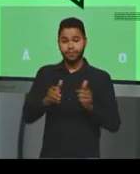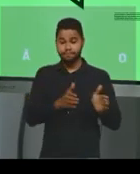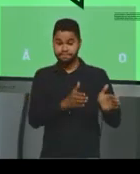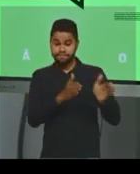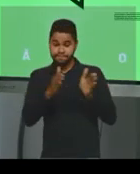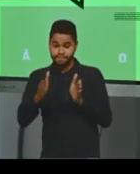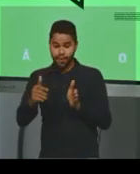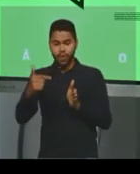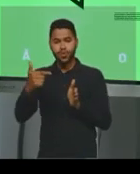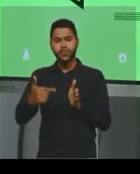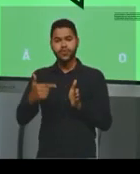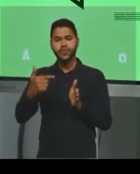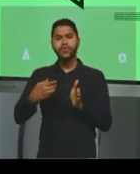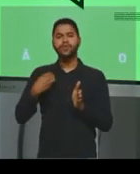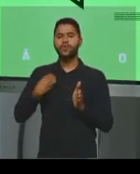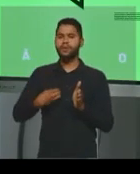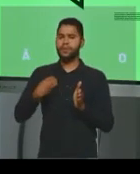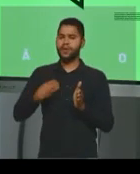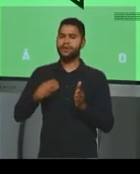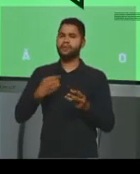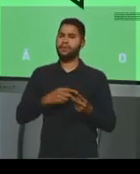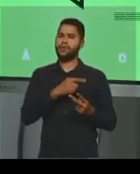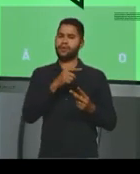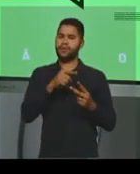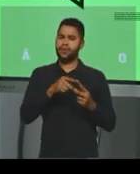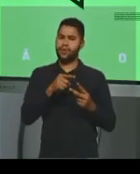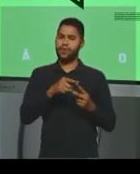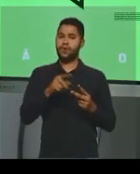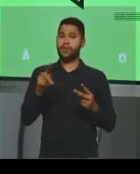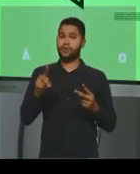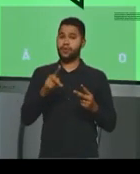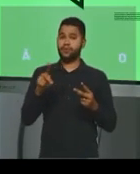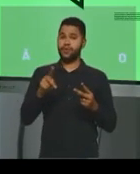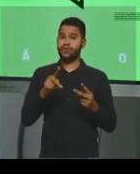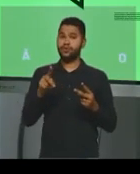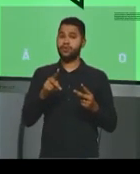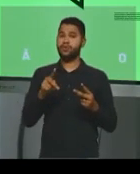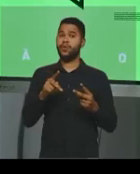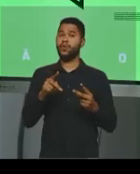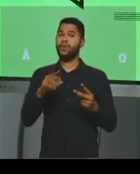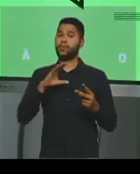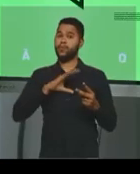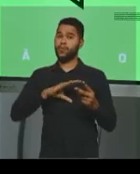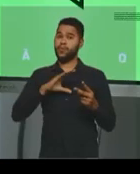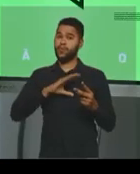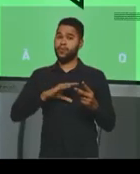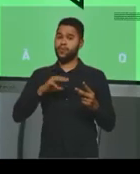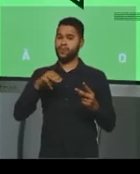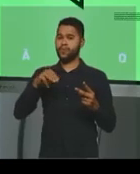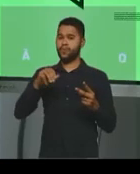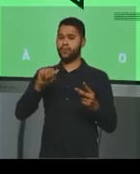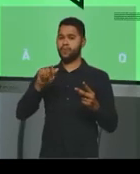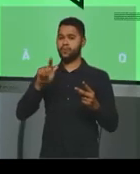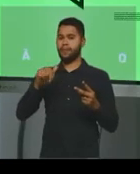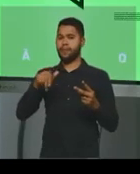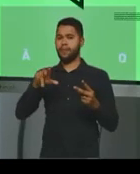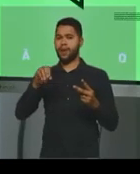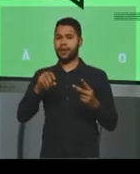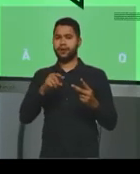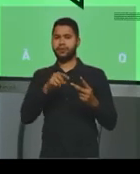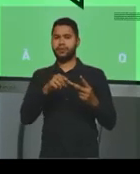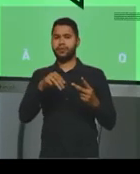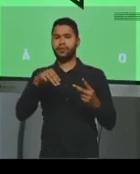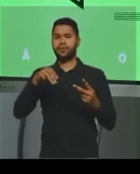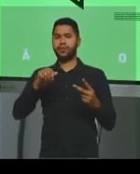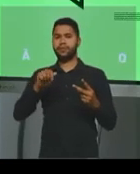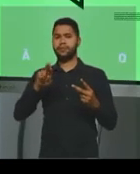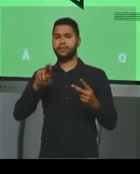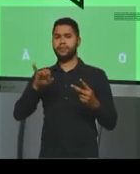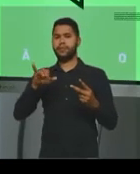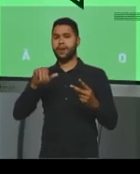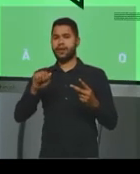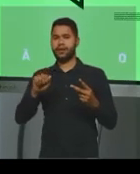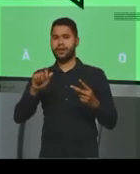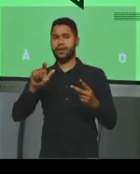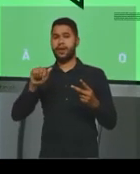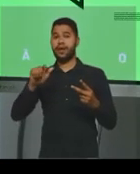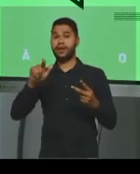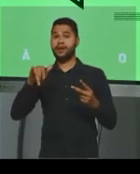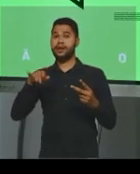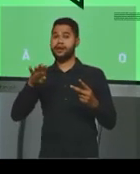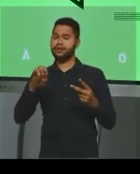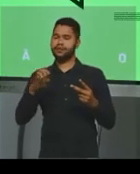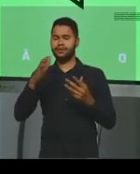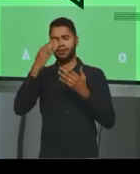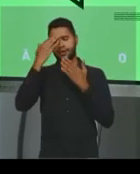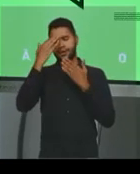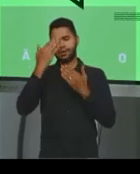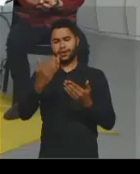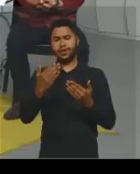bloco contará com a participação dos professores de língua portuguesa, o Magno Andrade e a Maria Alice de Souza. Agradeço